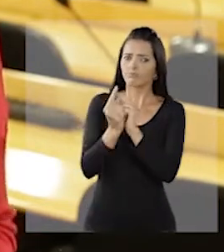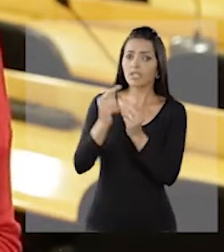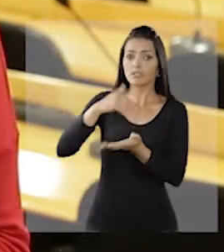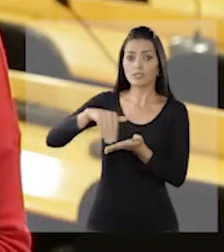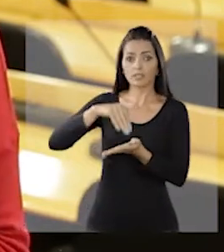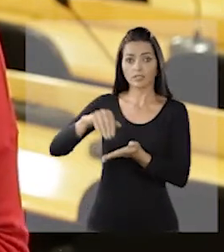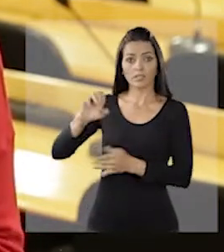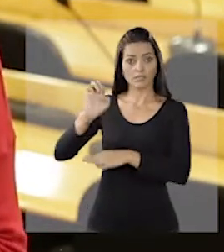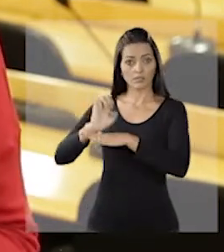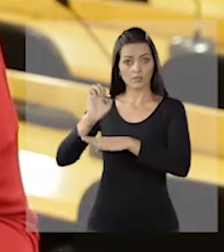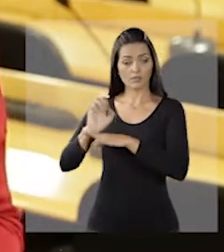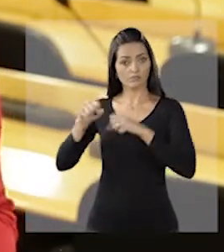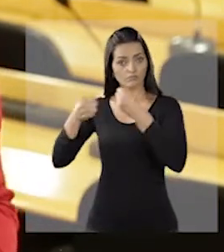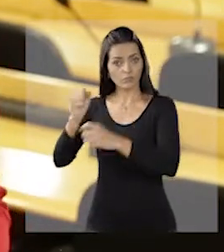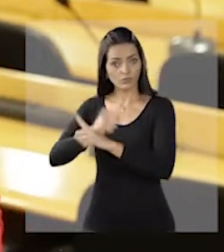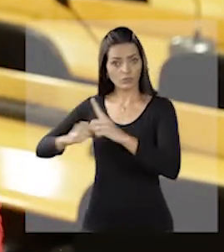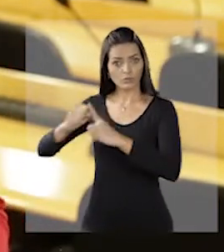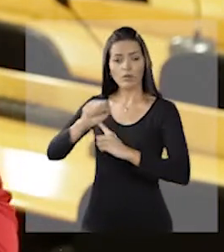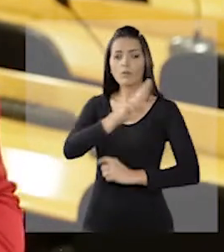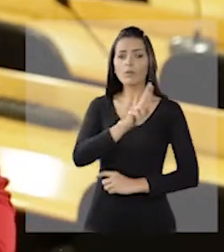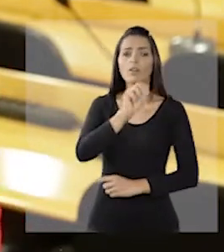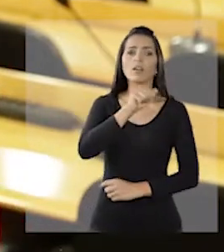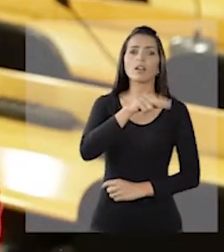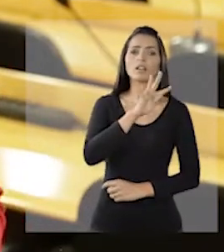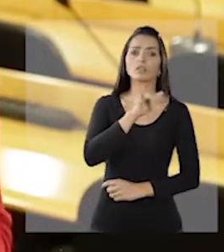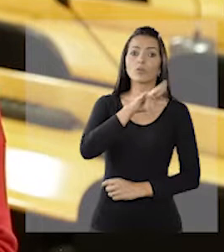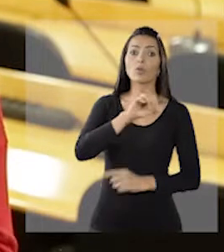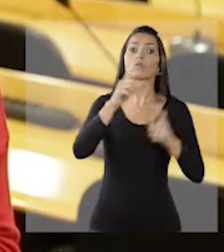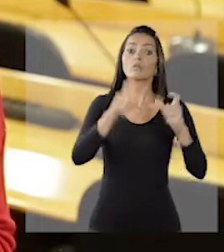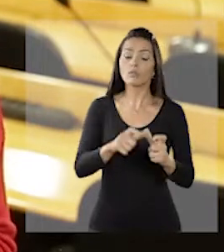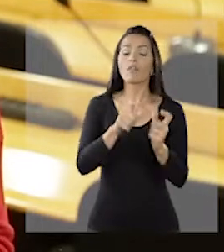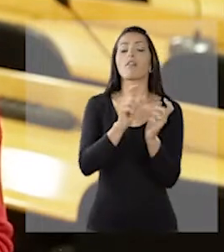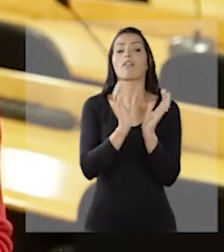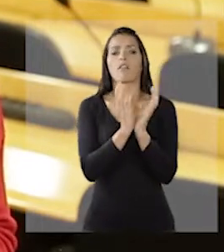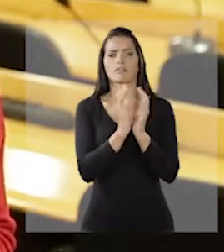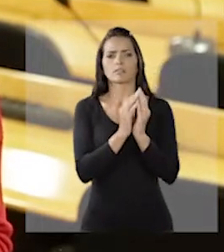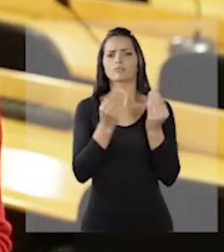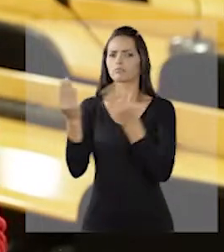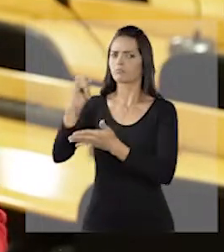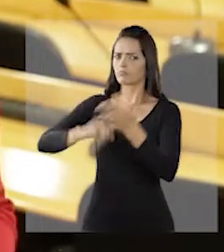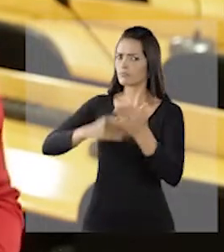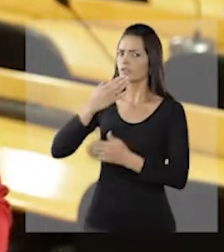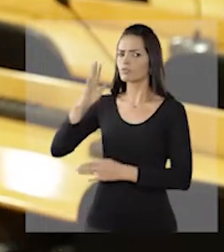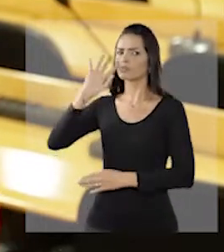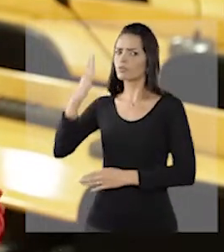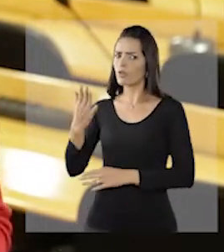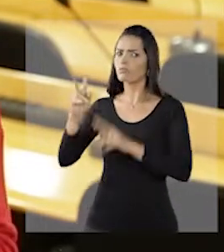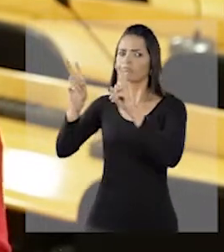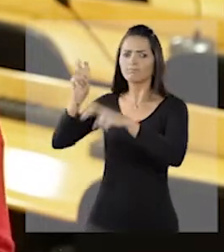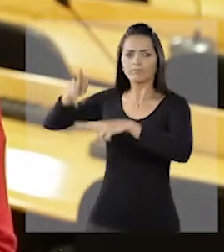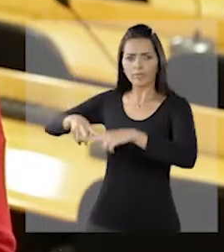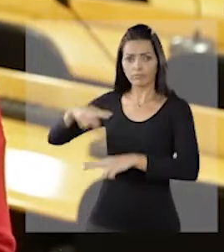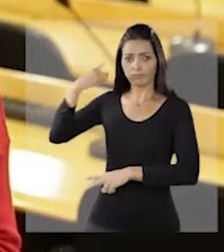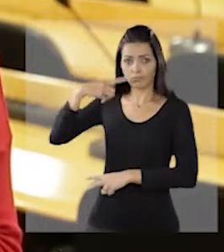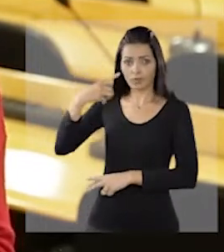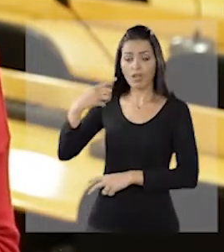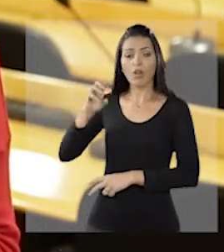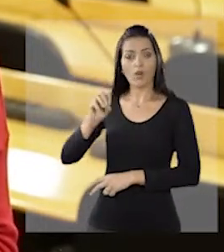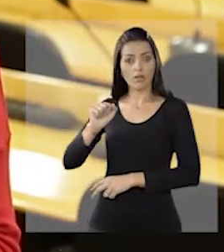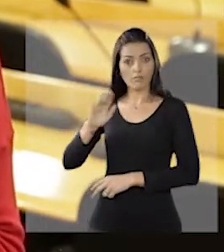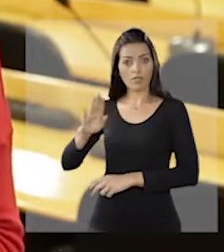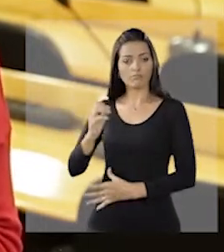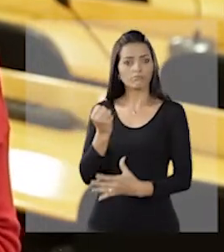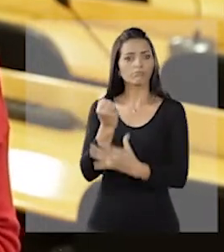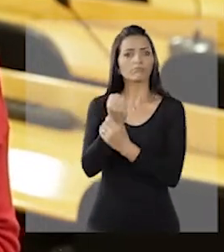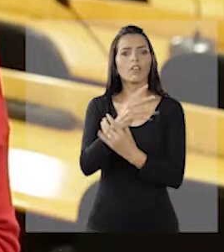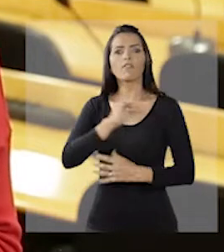estadual de Defesa Social, Antônio de Pádua, em Recife, e entregou o pedido de providências quanto ao caso. A seccional garantiu que